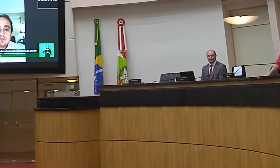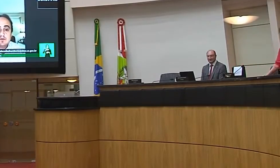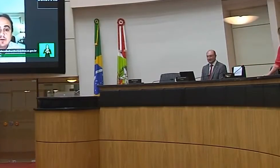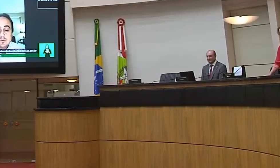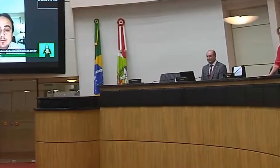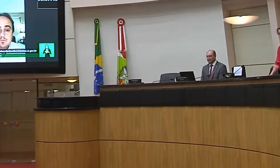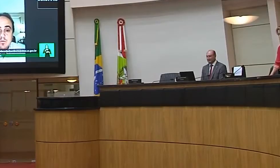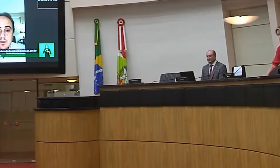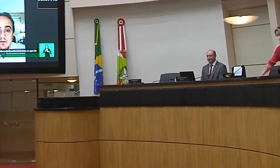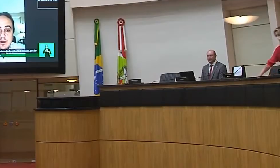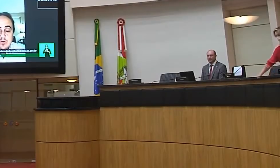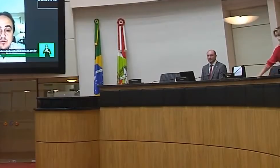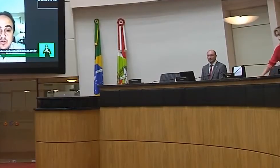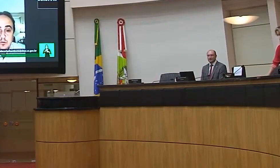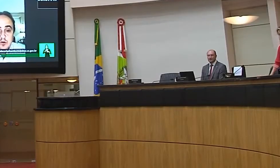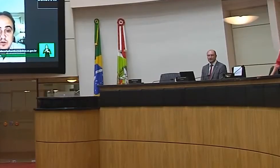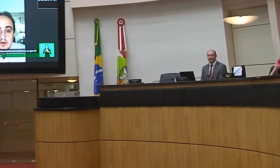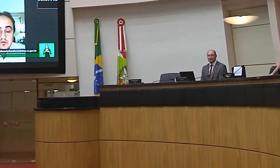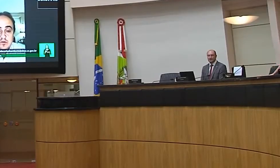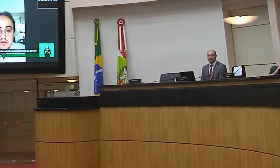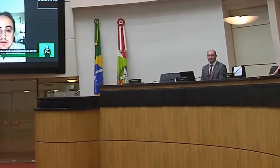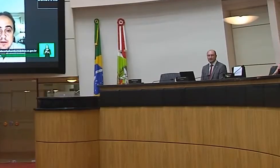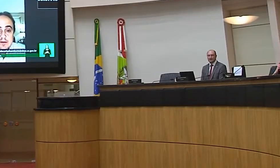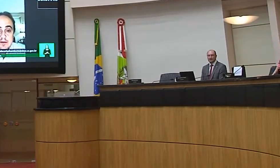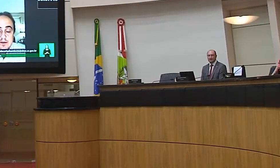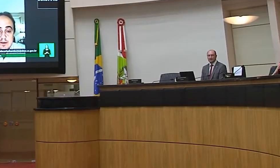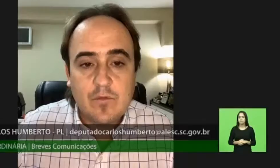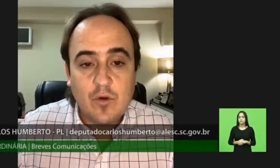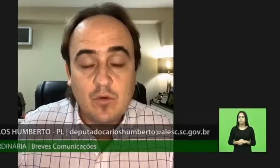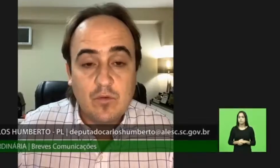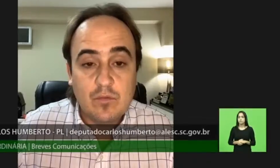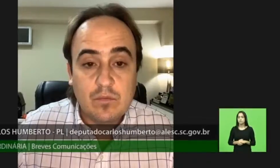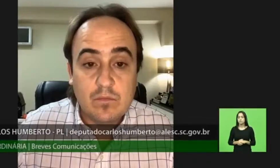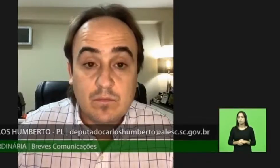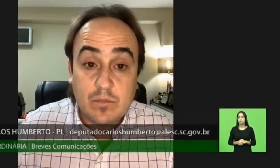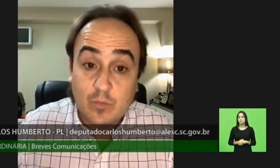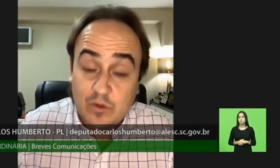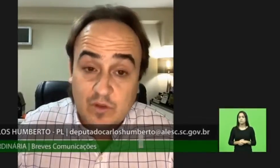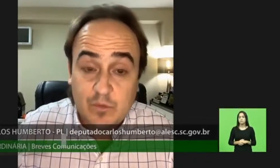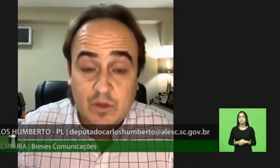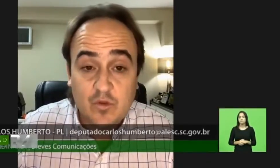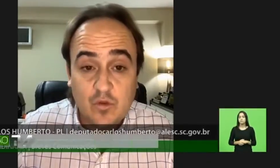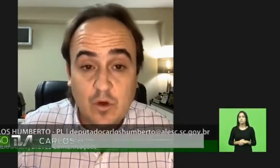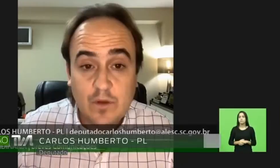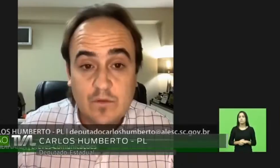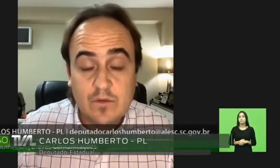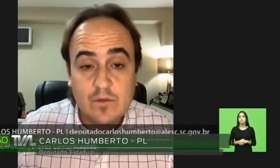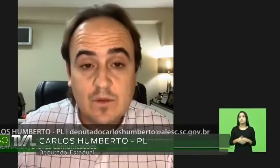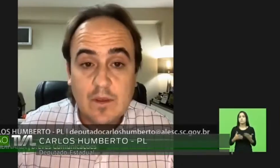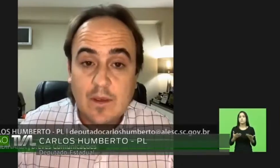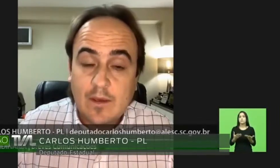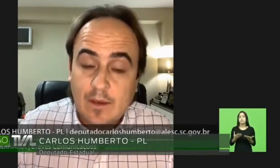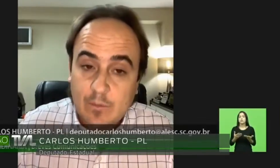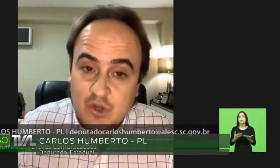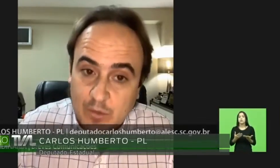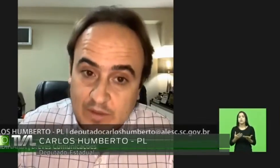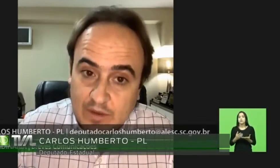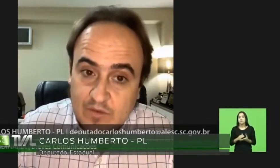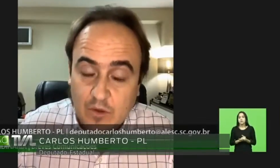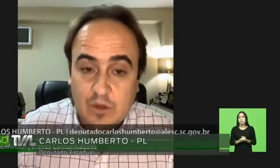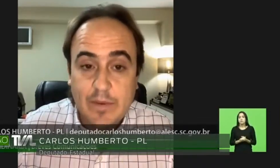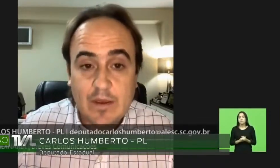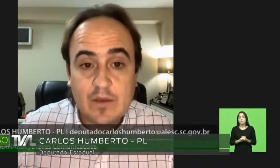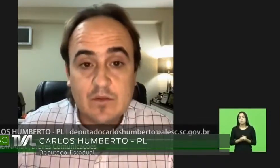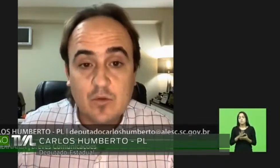onde é suplente e substituiu o deputado Nilson Berlanda. Foram muitas abstenções. Me